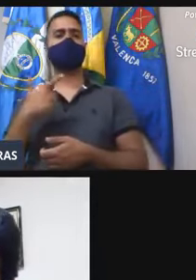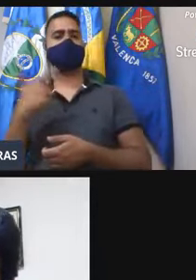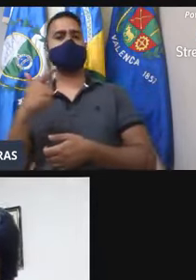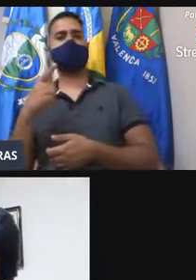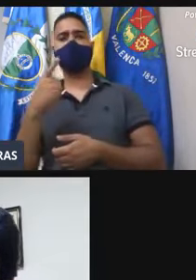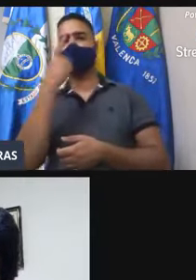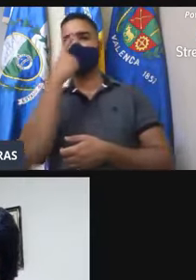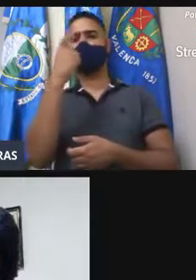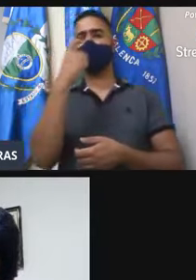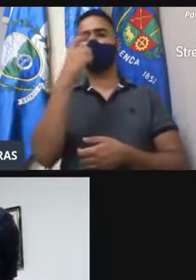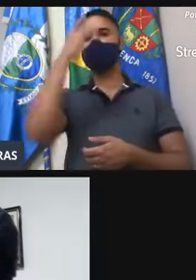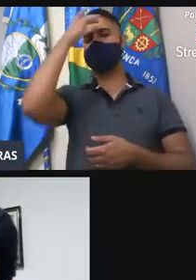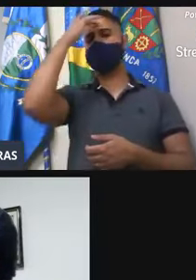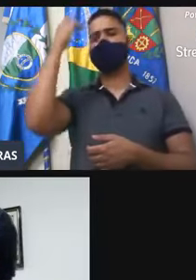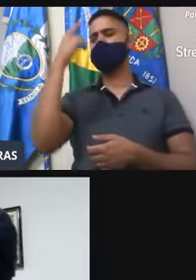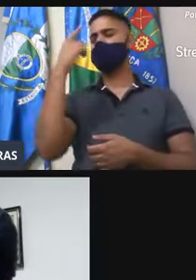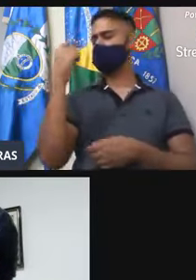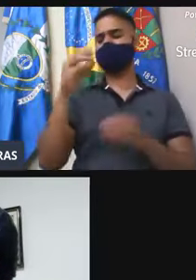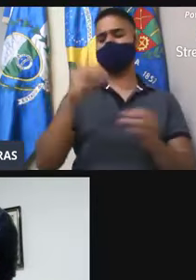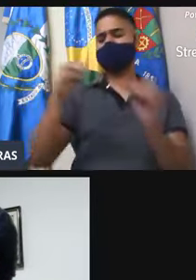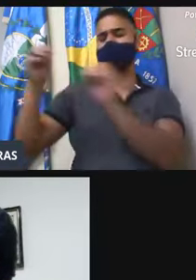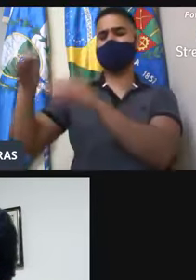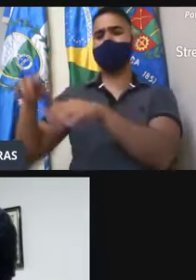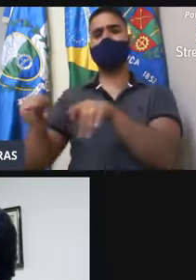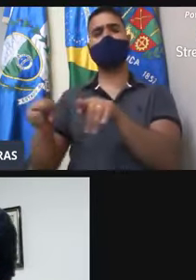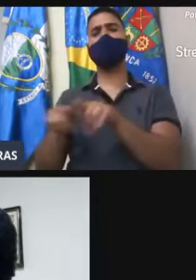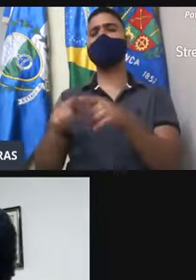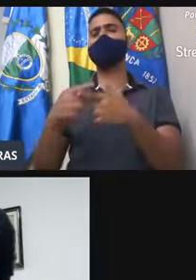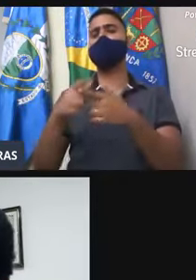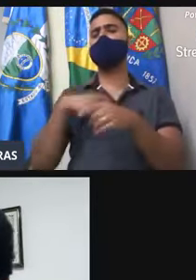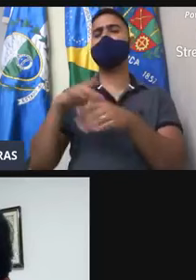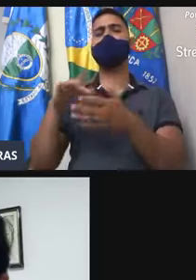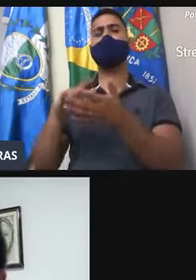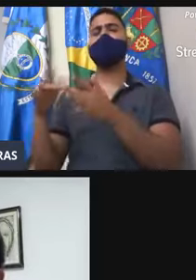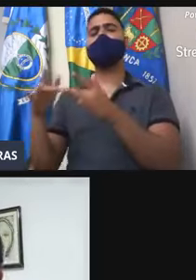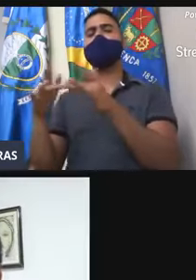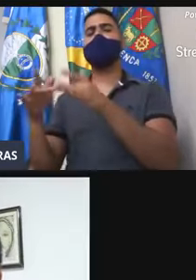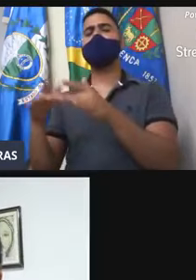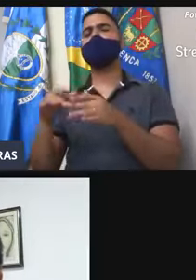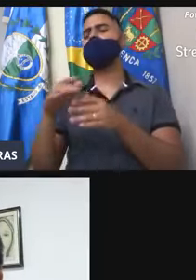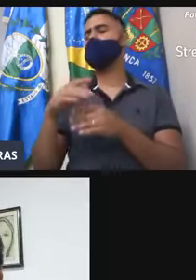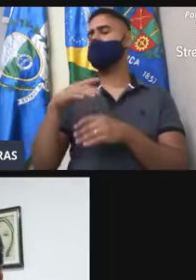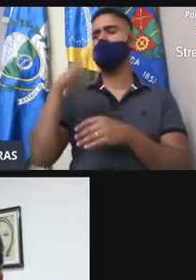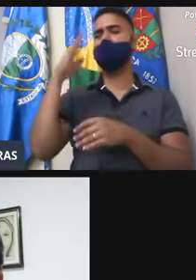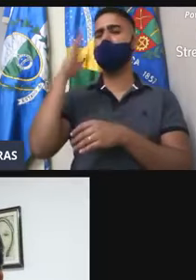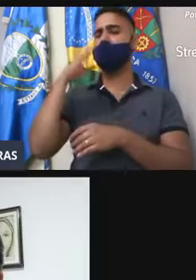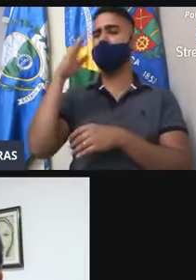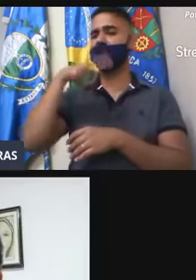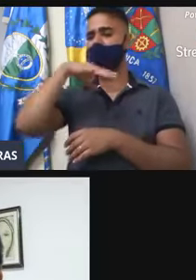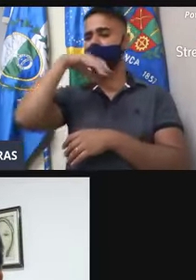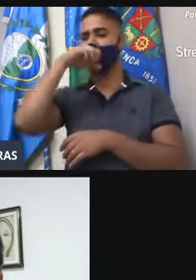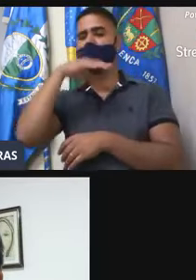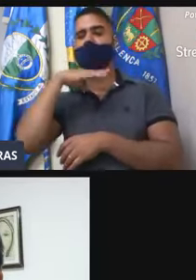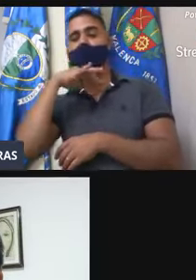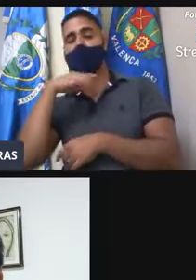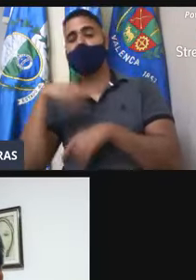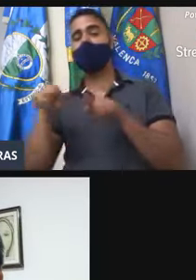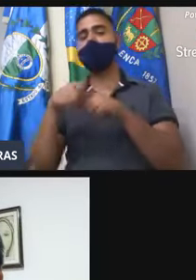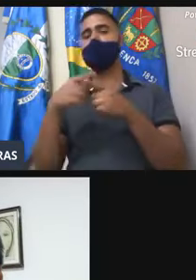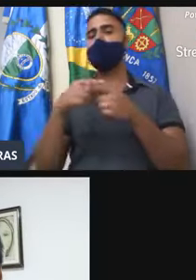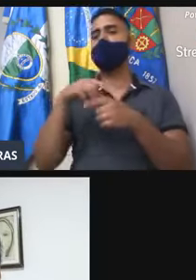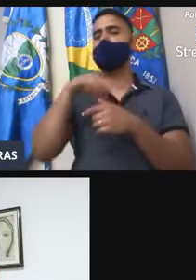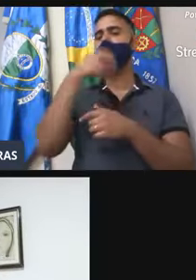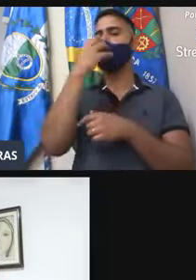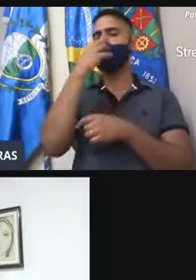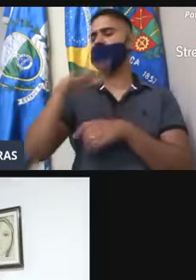para acomodar o lixo doméstico, provém dos moradores. Detritos acabam sendo depositados no chão, o que causa mau cheiro, além do inconveniente do lixo a ser espalhado por animais na